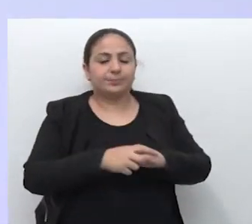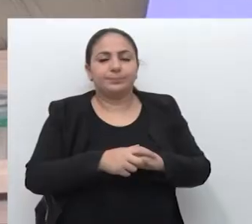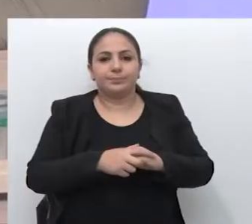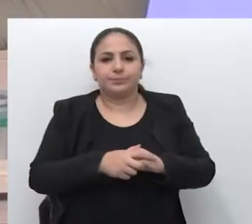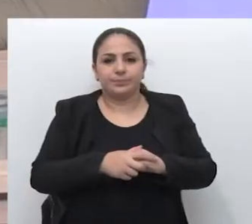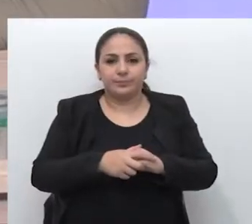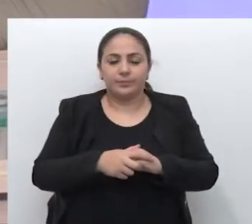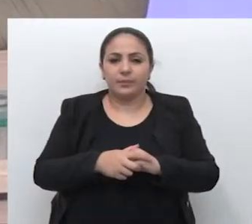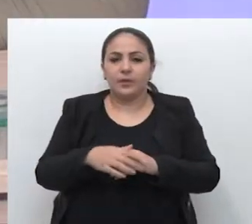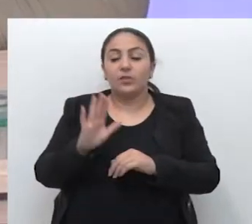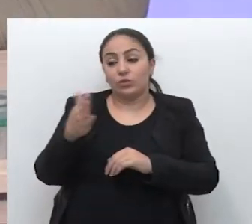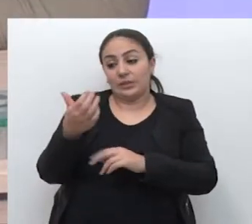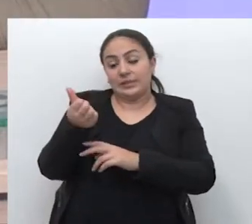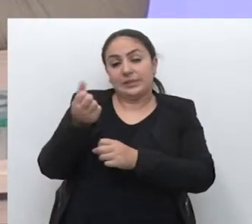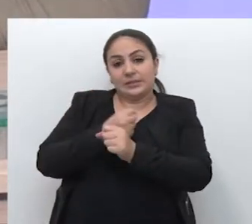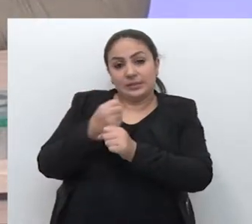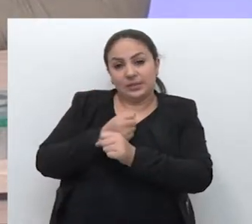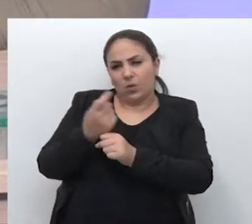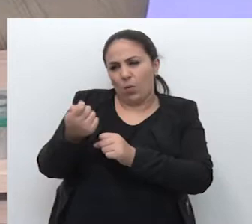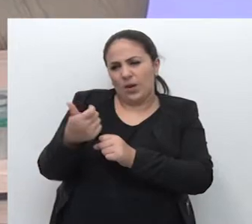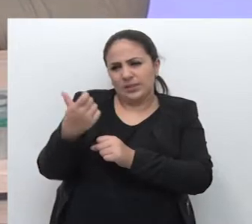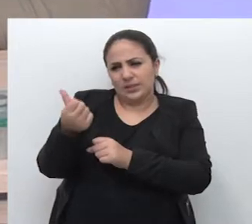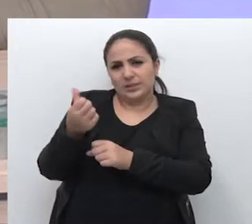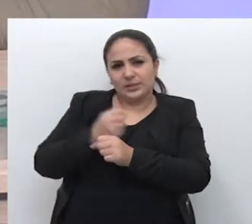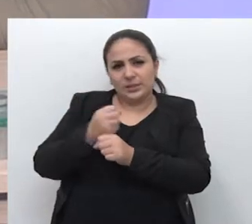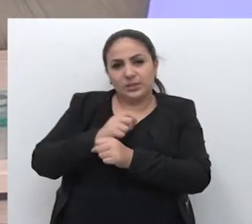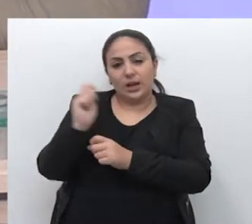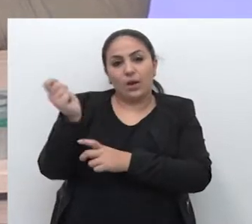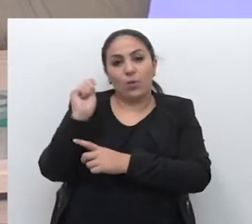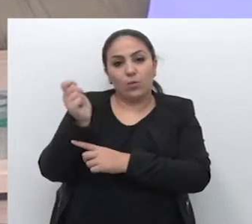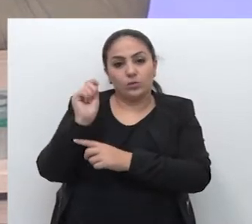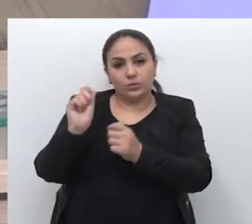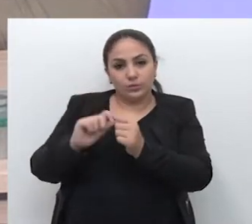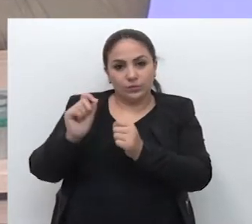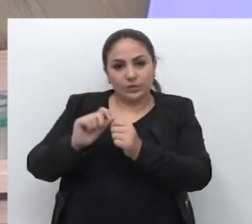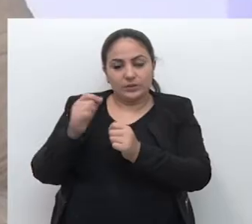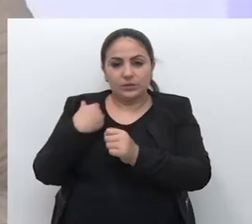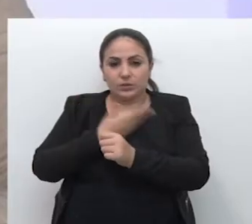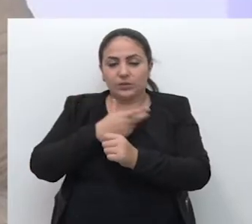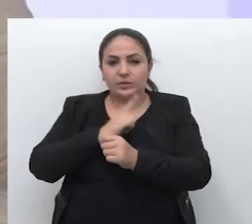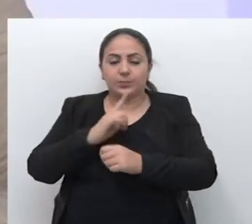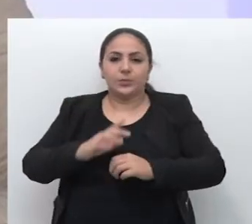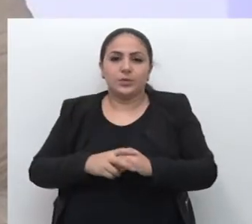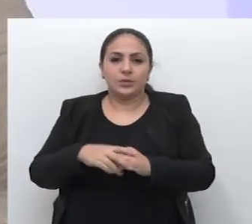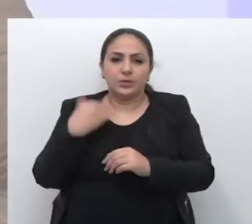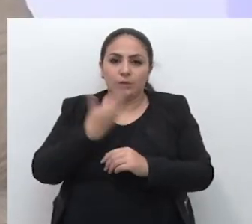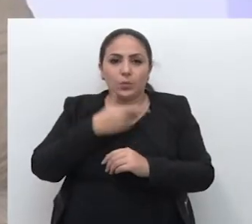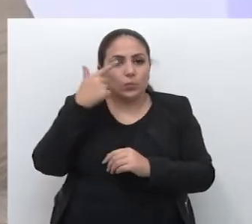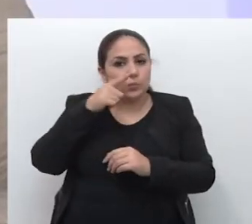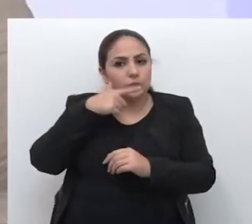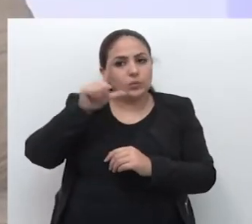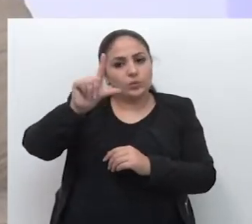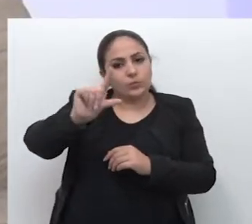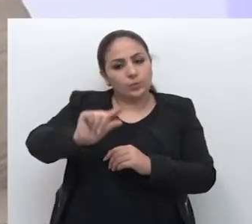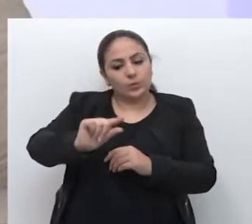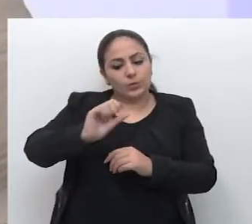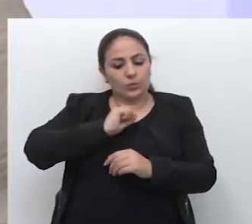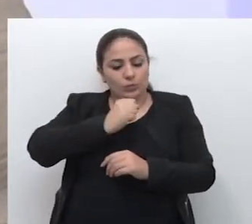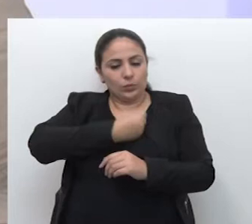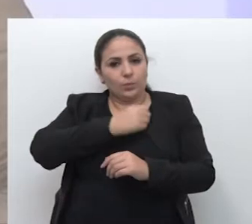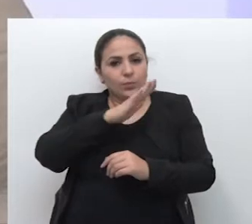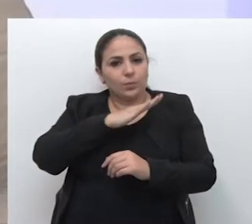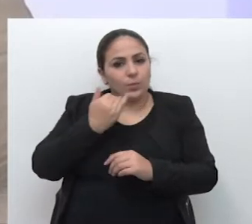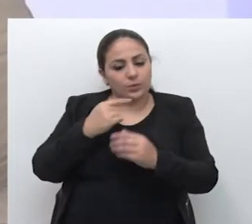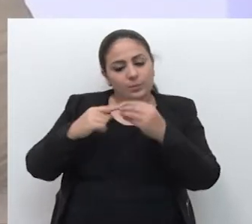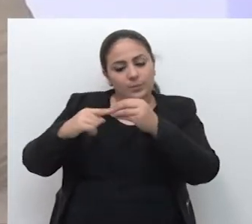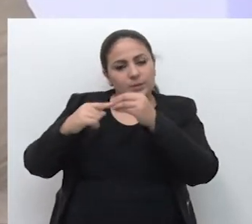município. A Balada Segura já fazem 6 anos, já quase 6 anos, agora em agosto, faz 6 anos que nós temos, e nós conseguimos